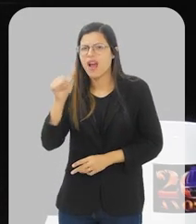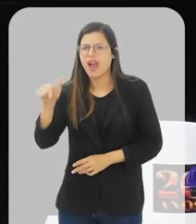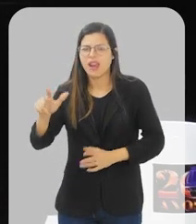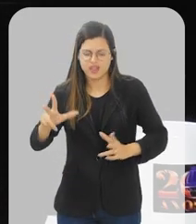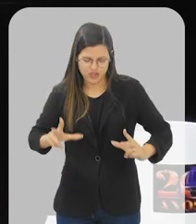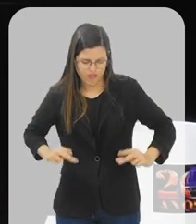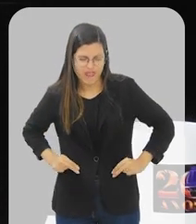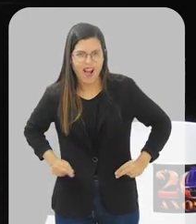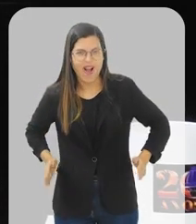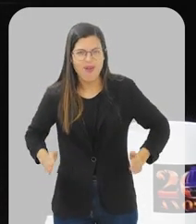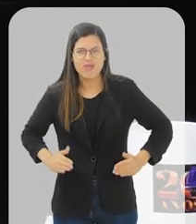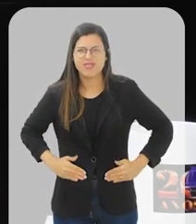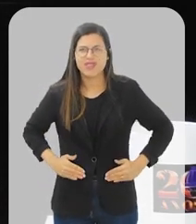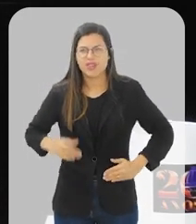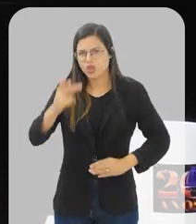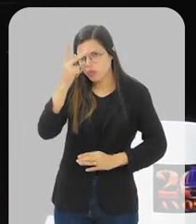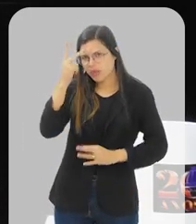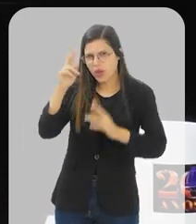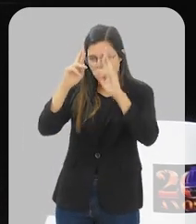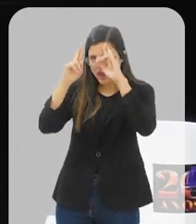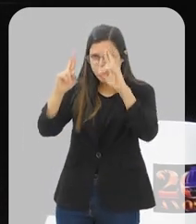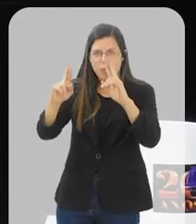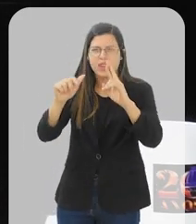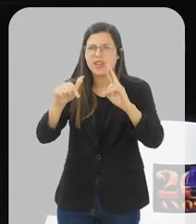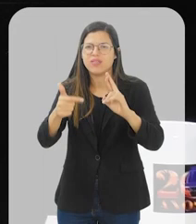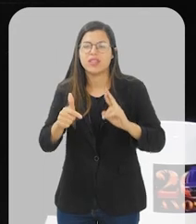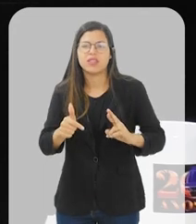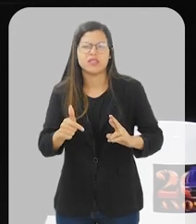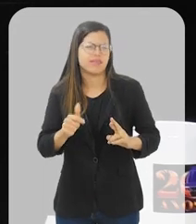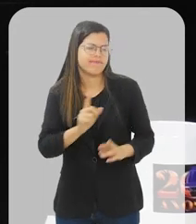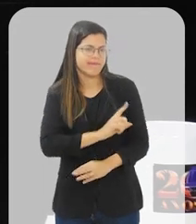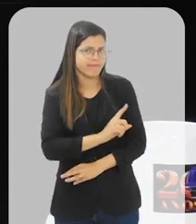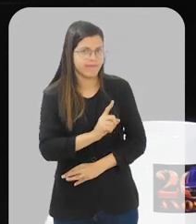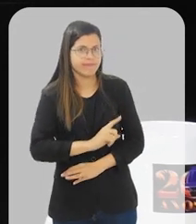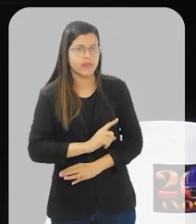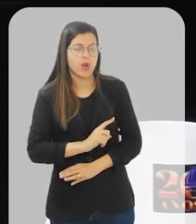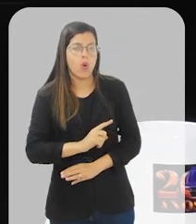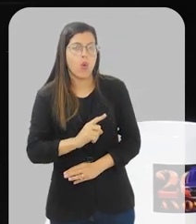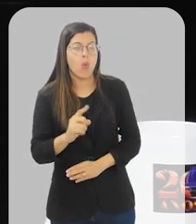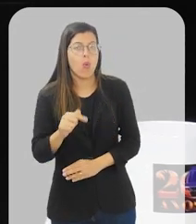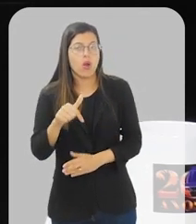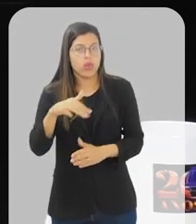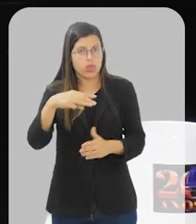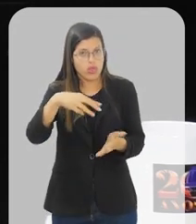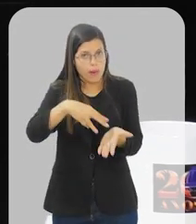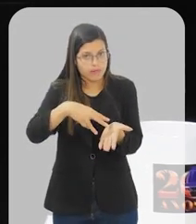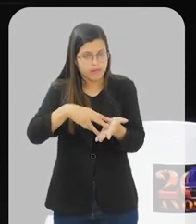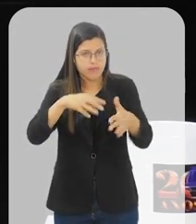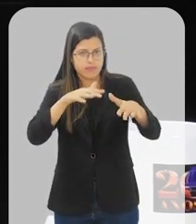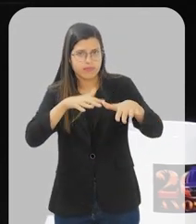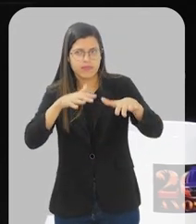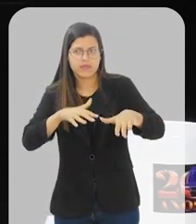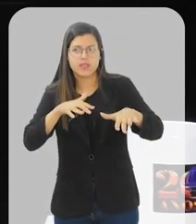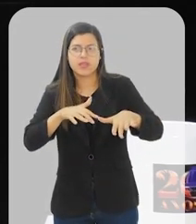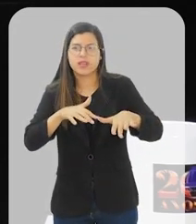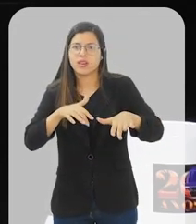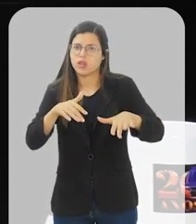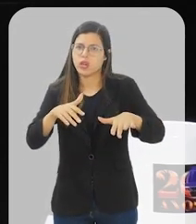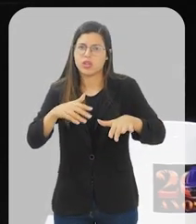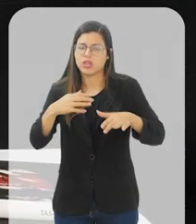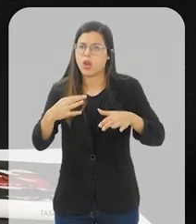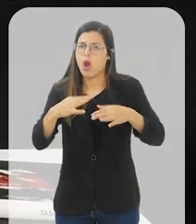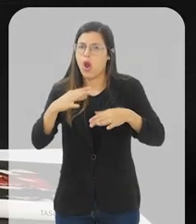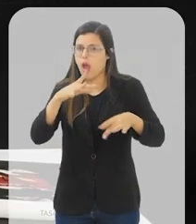as pessoas não vão respeitar ele na quadra. Não, a roupa que eu vendo na avenida não condiz com a minha atitude na quadra.